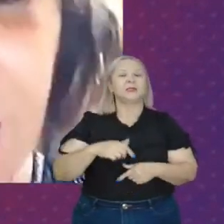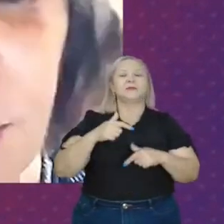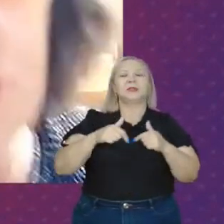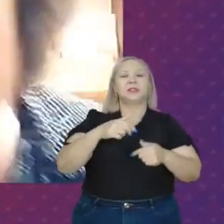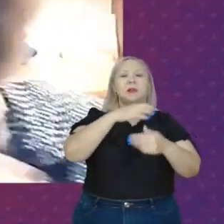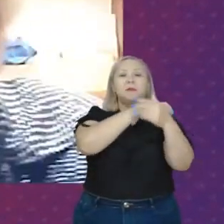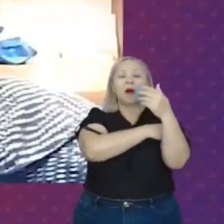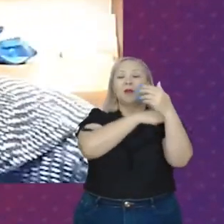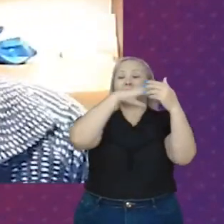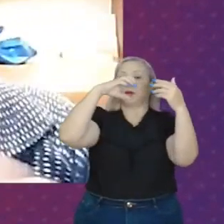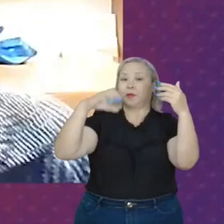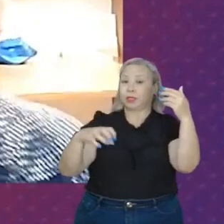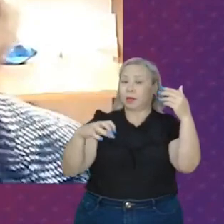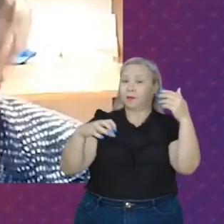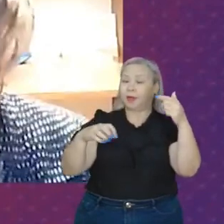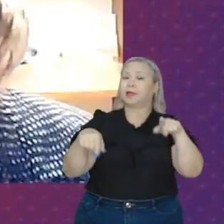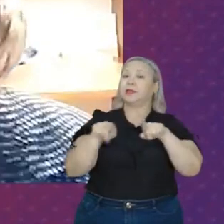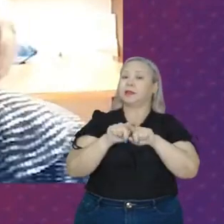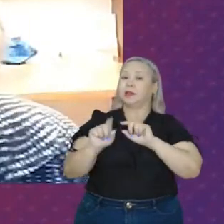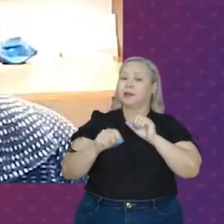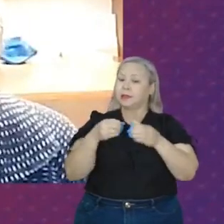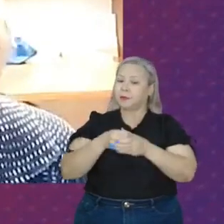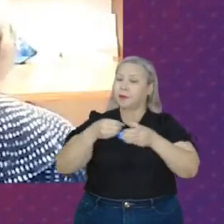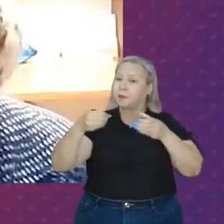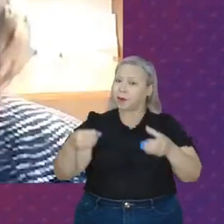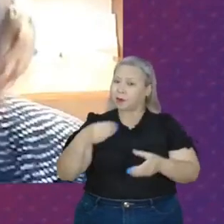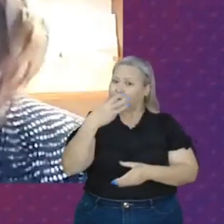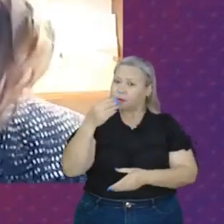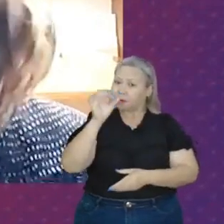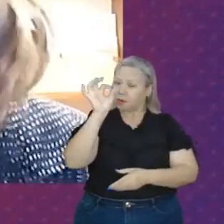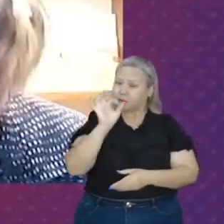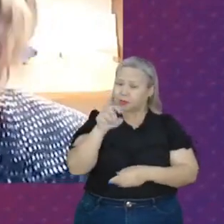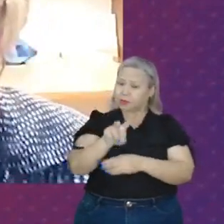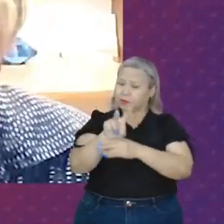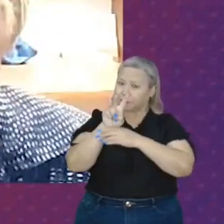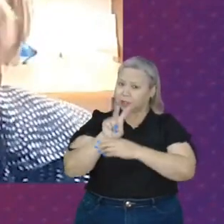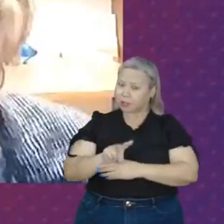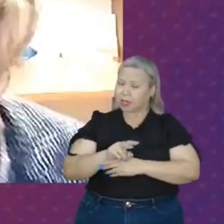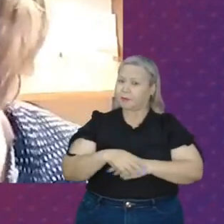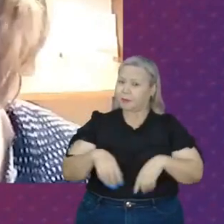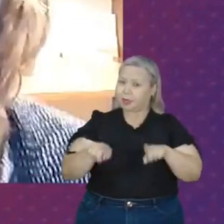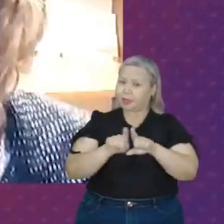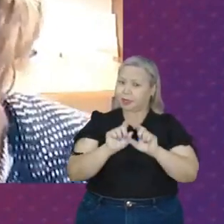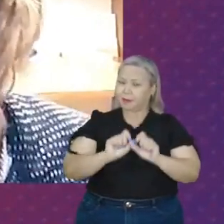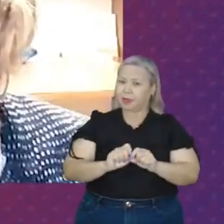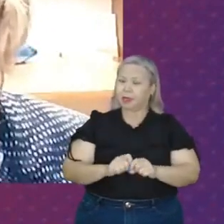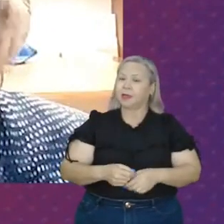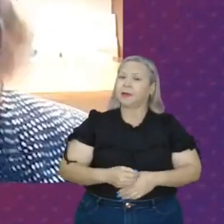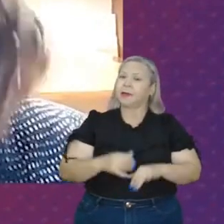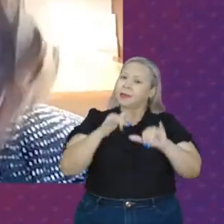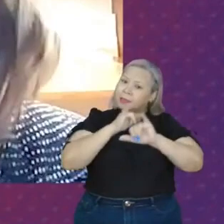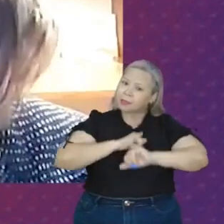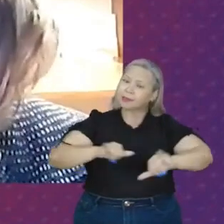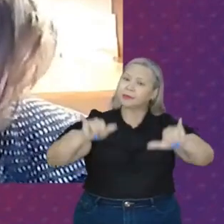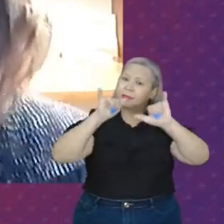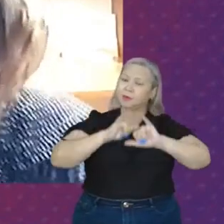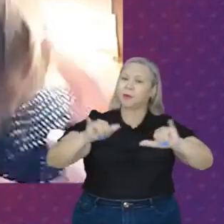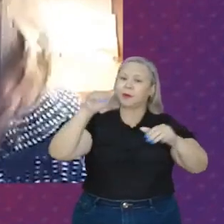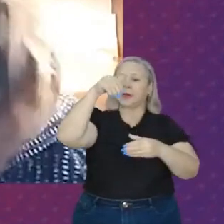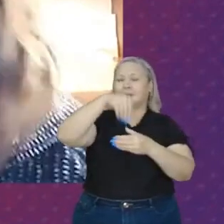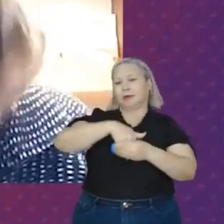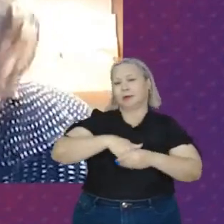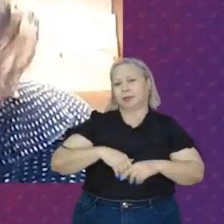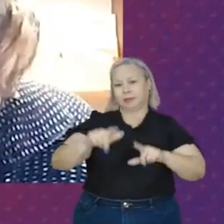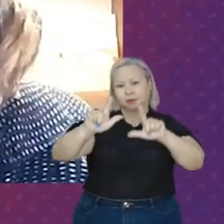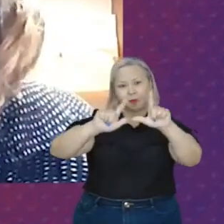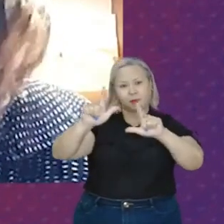porque lutamos, inclusive, pela cota nos financiamentos e nas propagandas eleitorais.